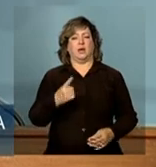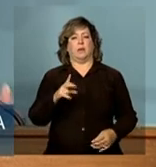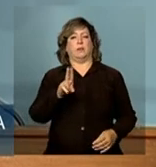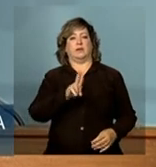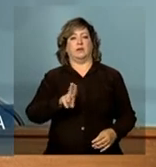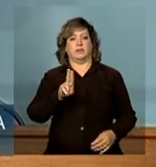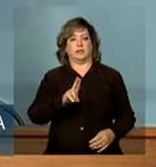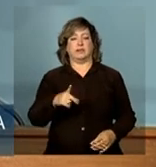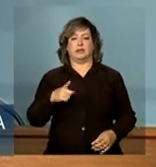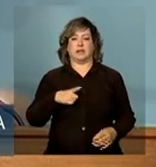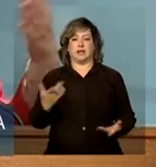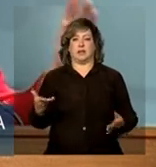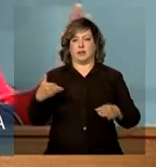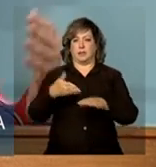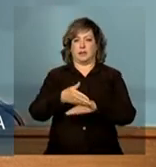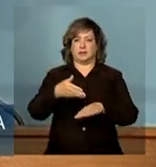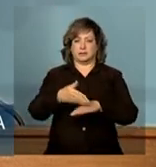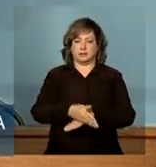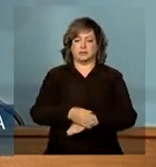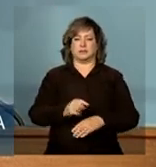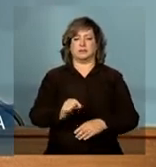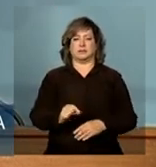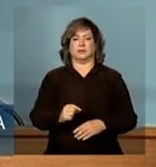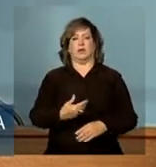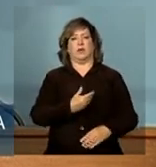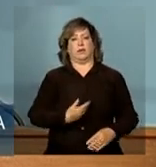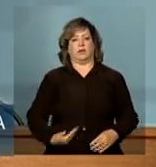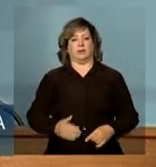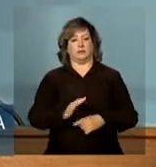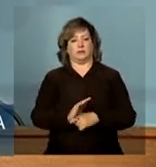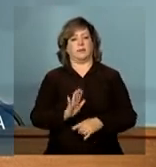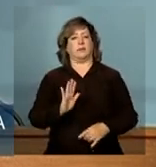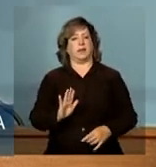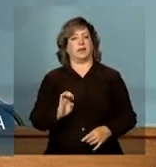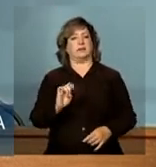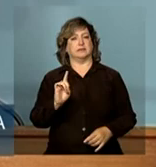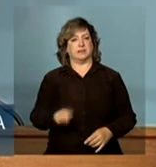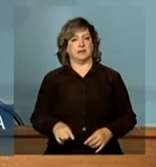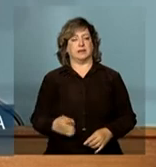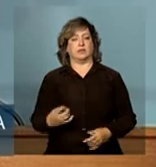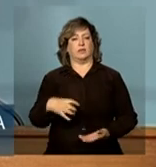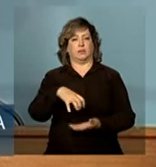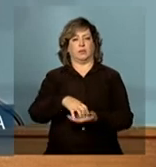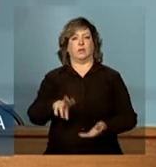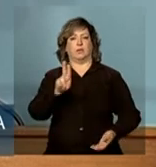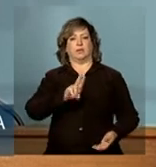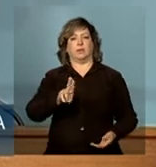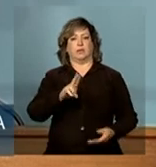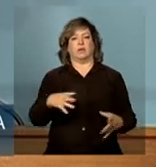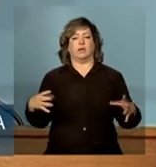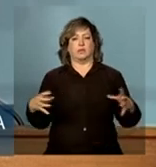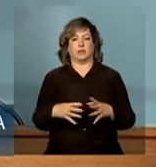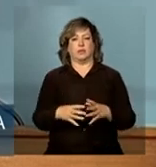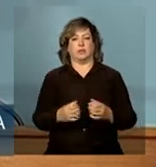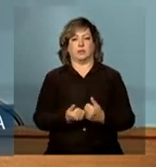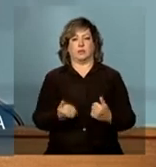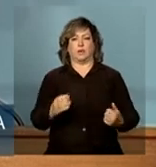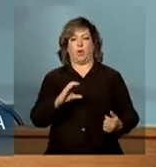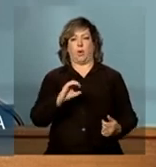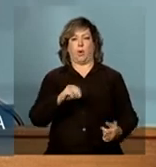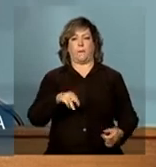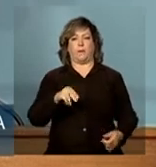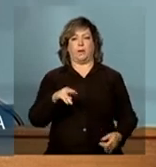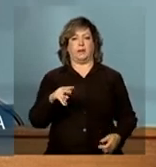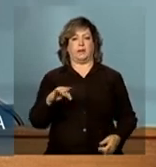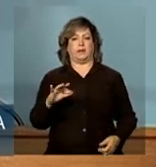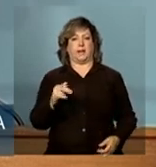a participação e o suporte do governo, mas é eminentemente uma universidade comunitária, e eu tenho muita honra